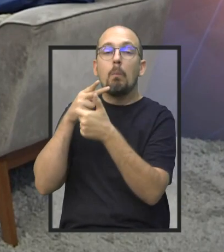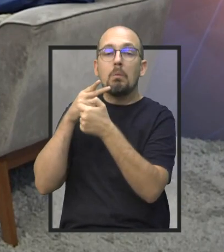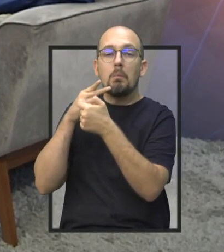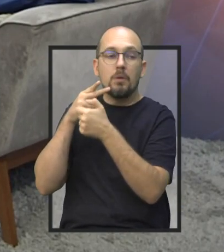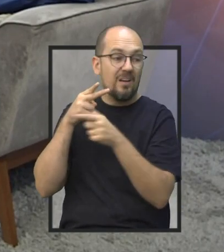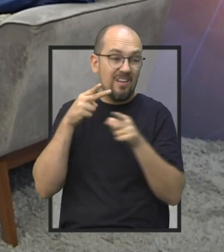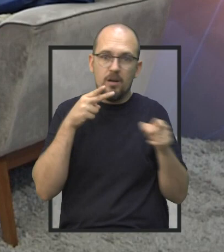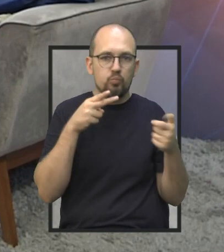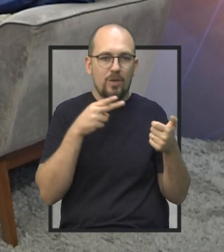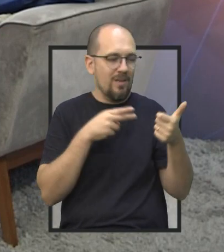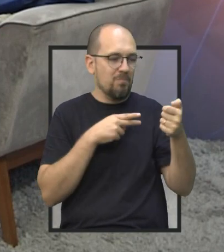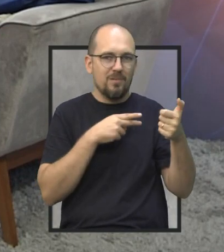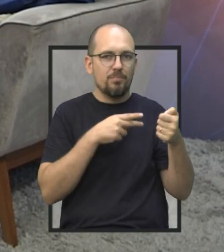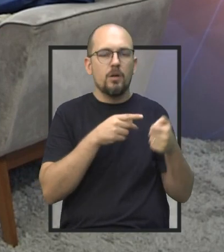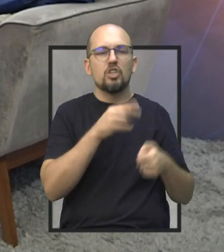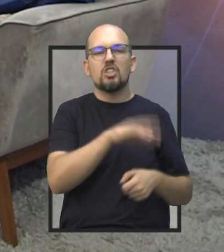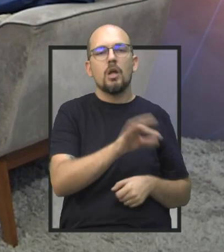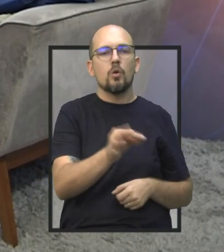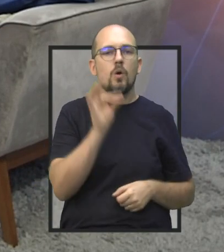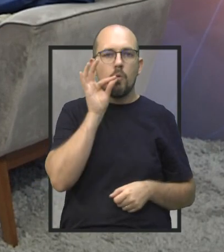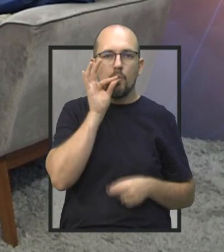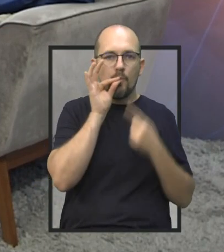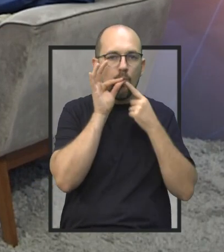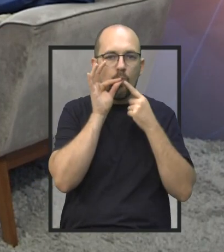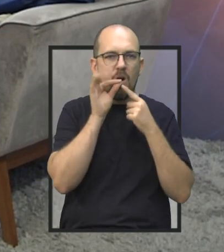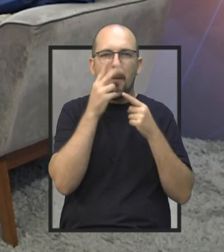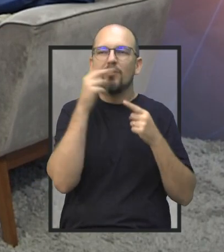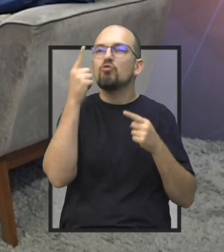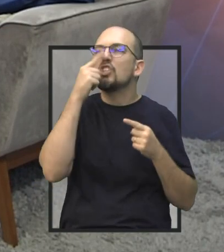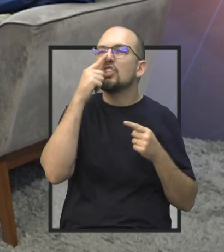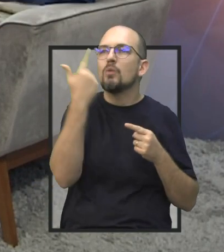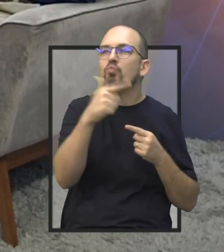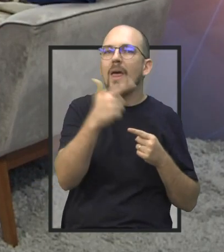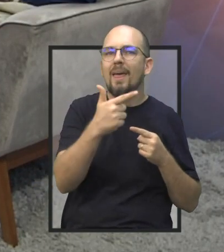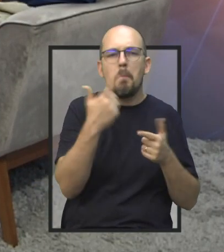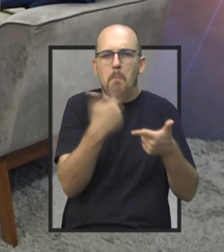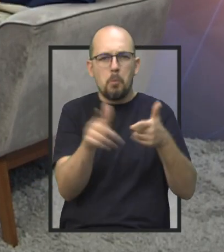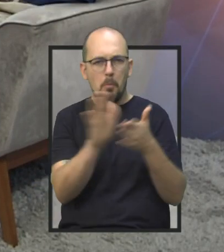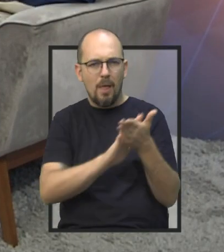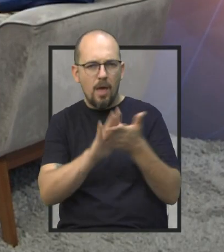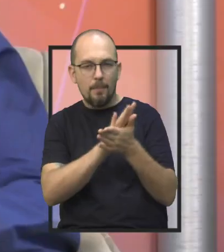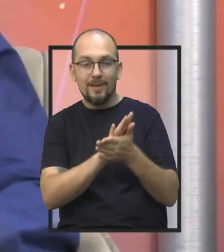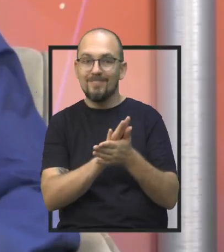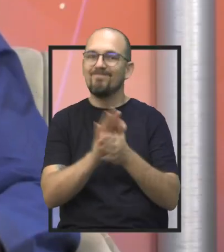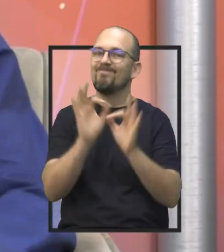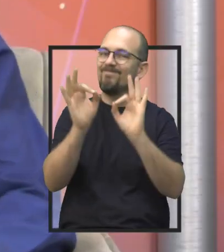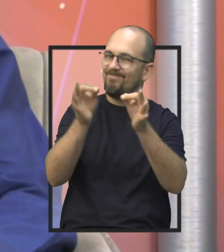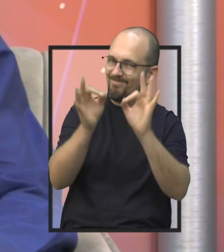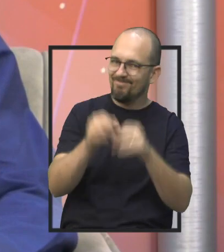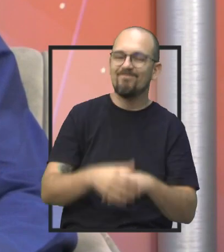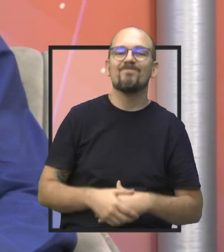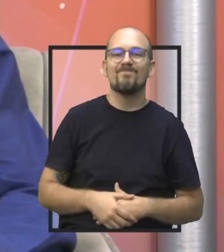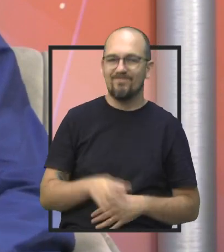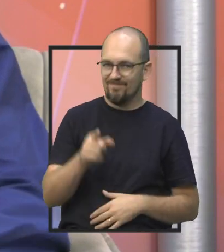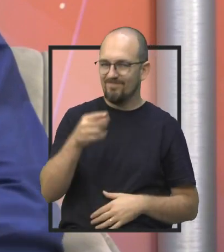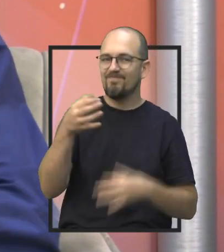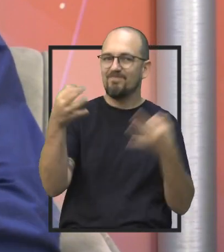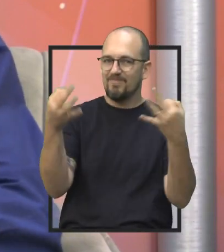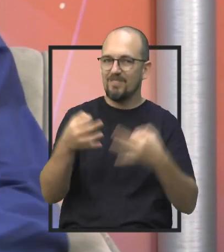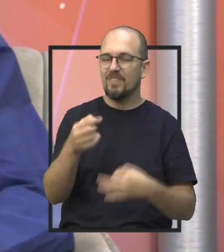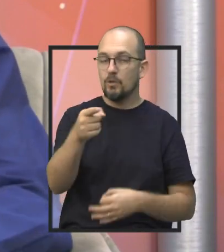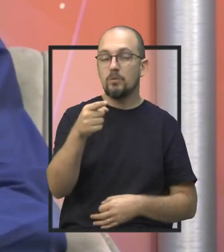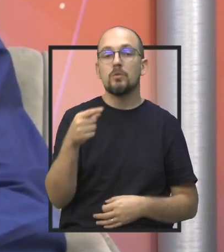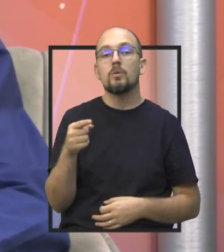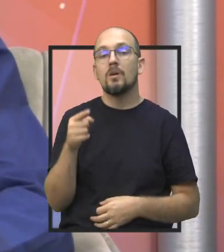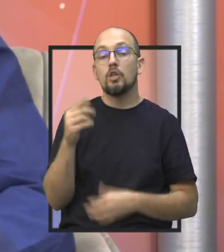cheiro, então não dá problema. Mas acredito que não seja bem assim, né? Perfeito, Danilo. Esse ponto é muito importante ressaltar,